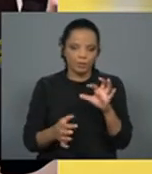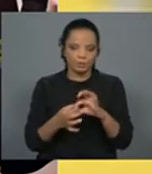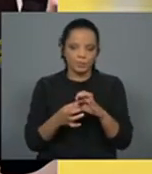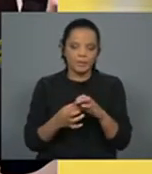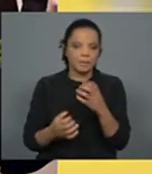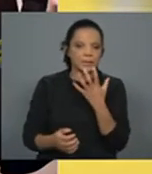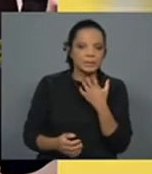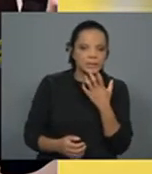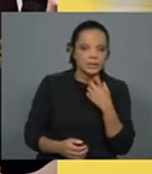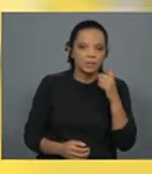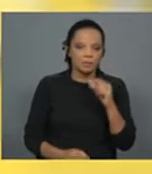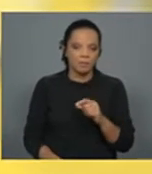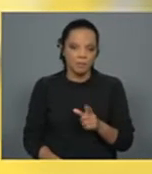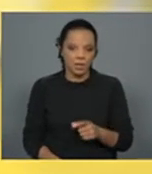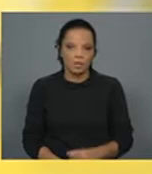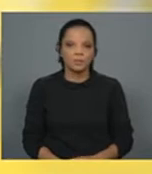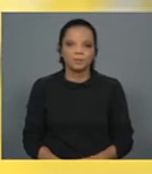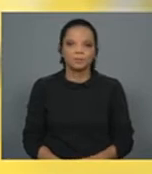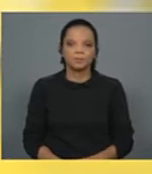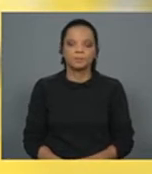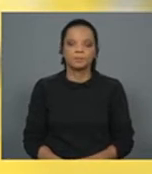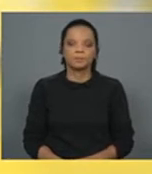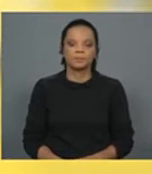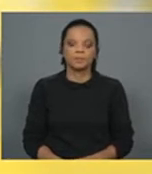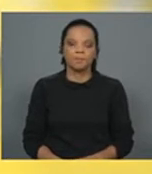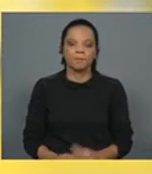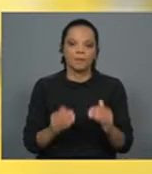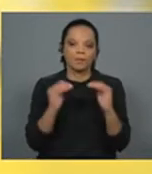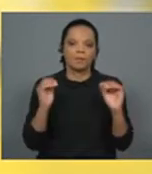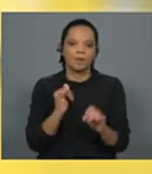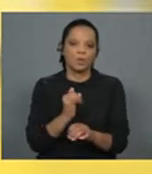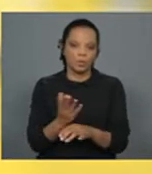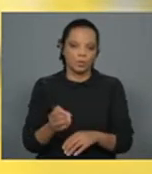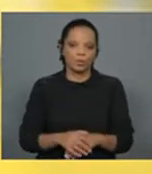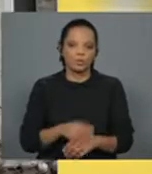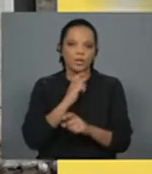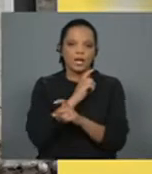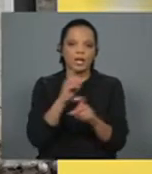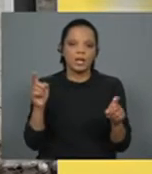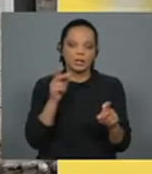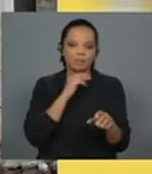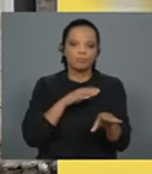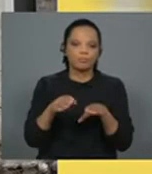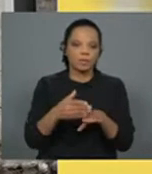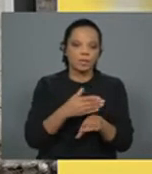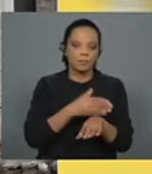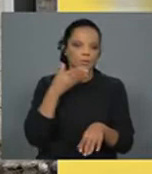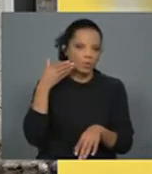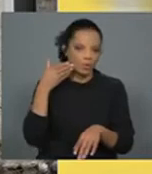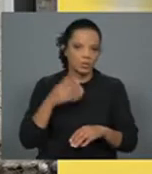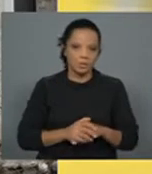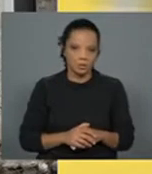mitigação do sismo, que é passar por um outro nível que nós chamamos o alerta sísmico precoce, ou